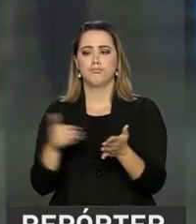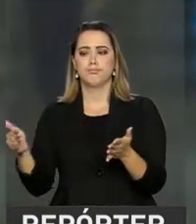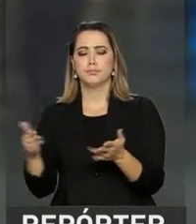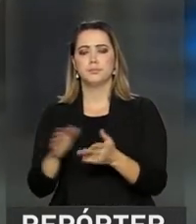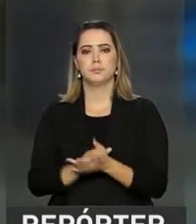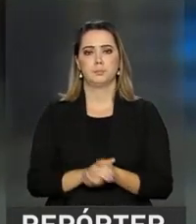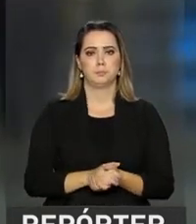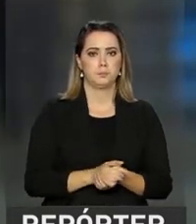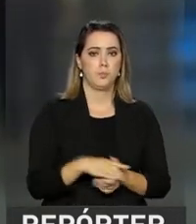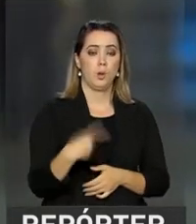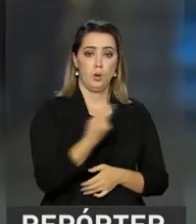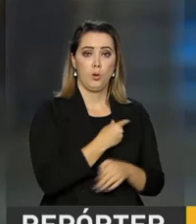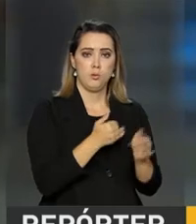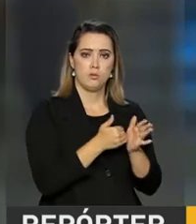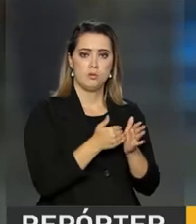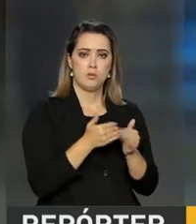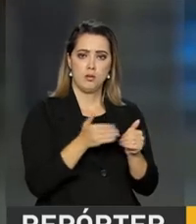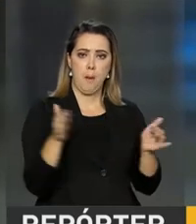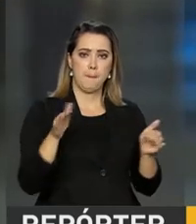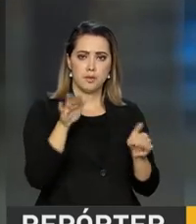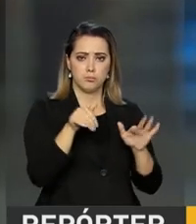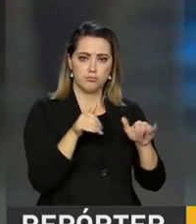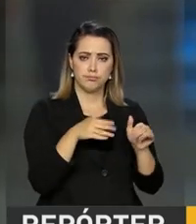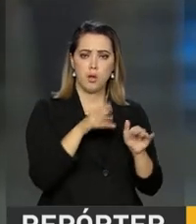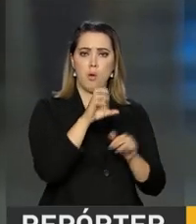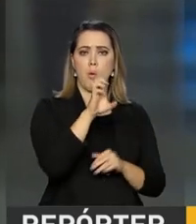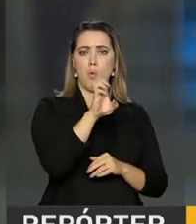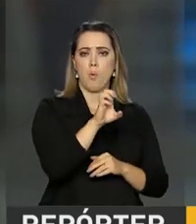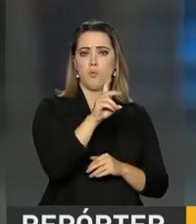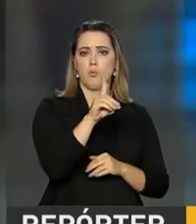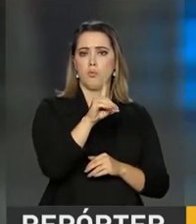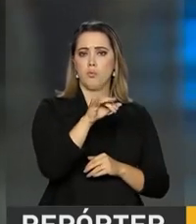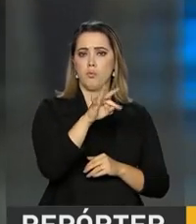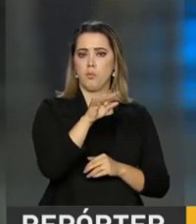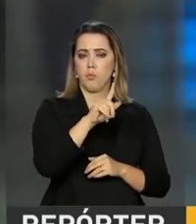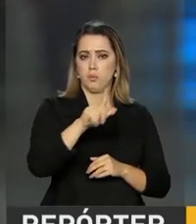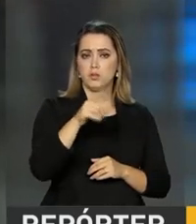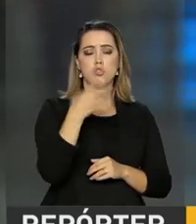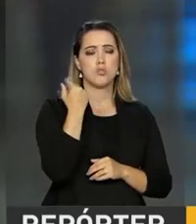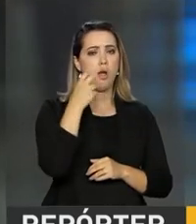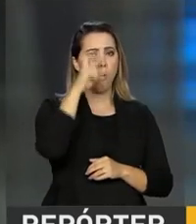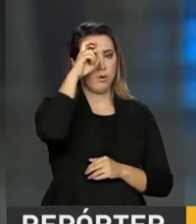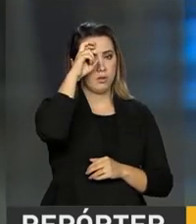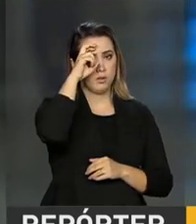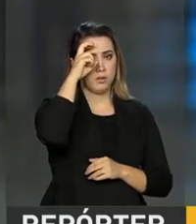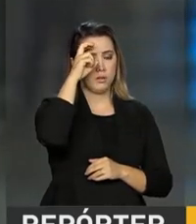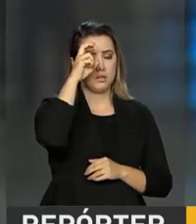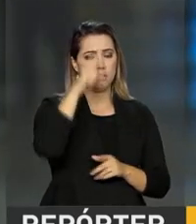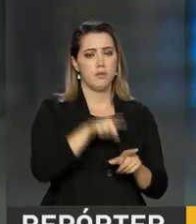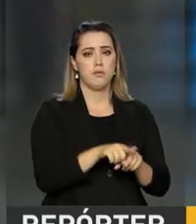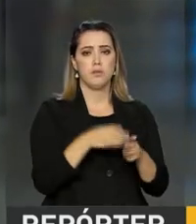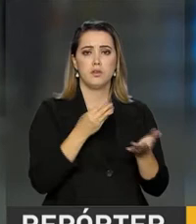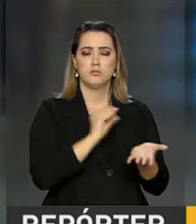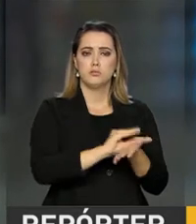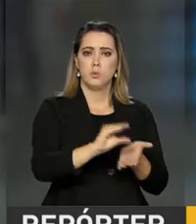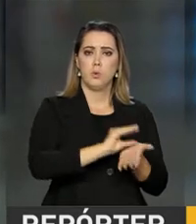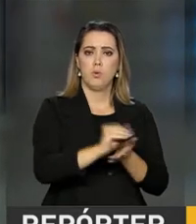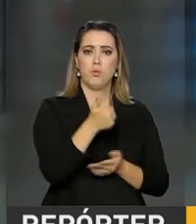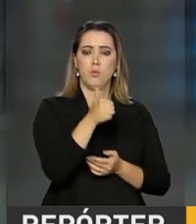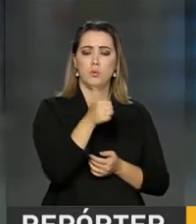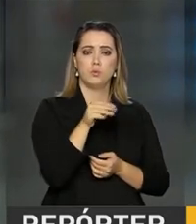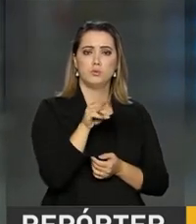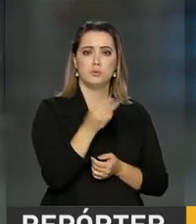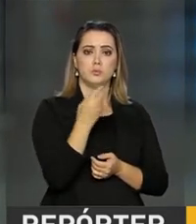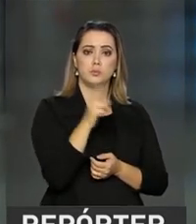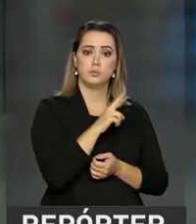edital do espaço juventude 2.0 na quinta-feira dia 20 deste mês de julho será investido a casa de 11 milhões de